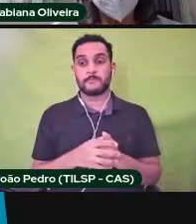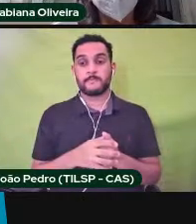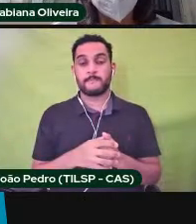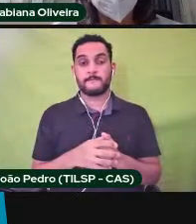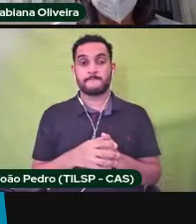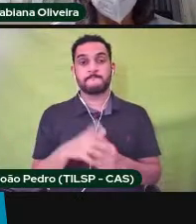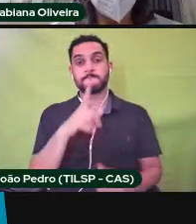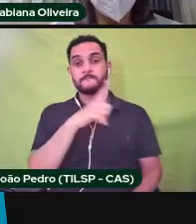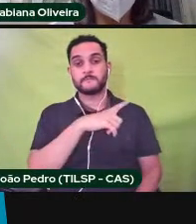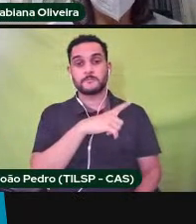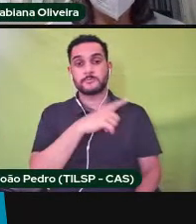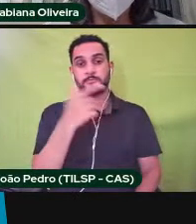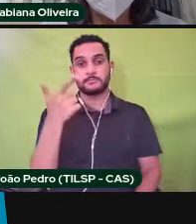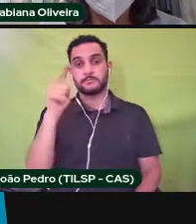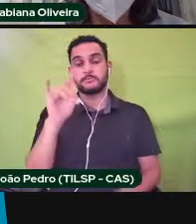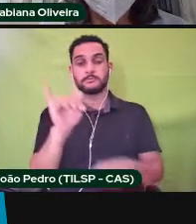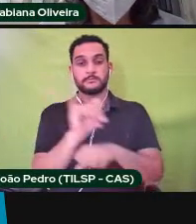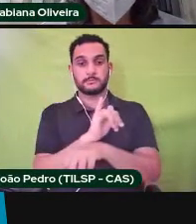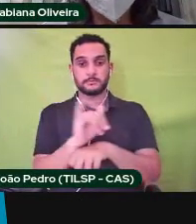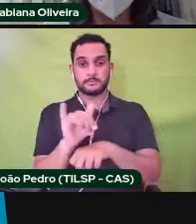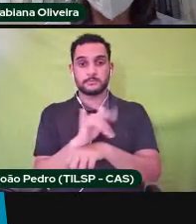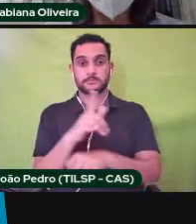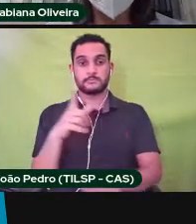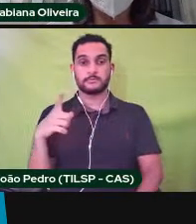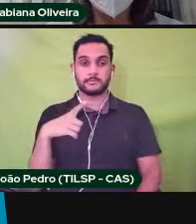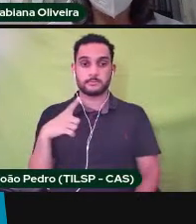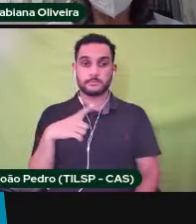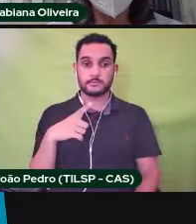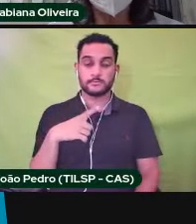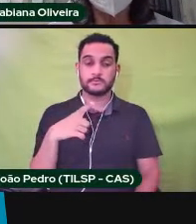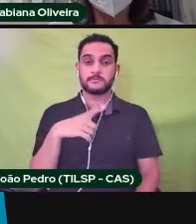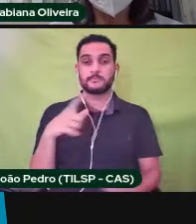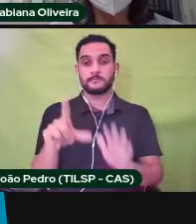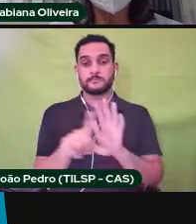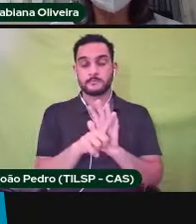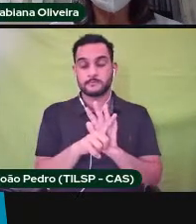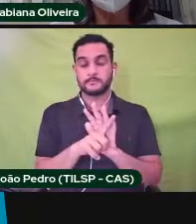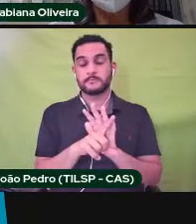ampliadas outras medidas que constam nessa legislação, na LBI,